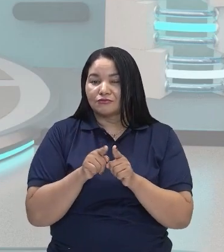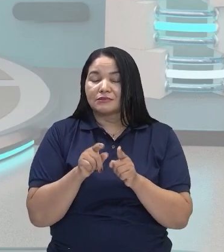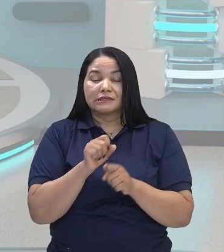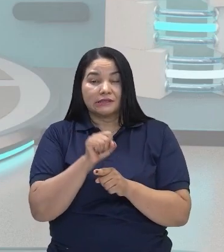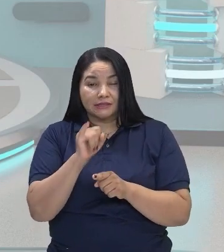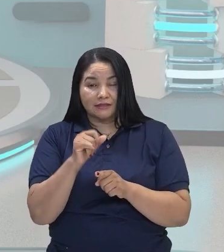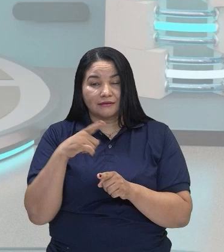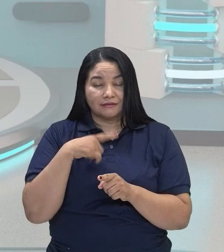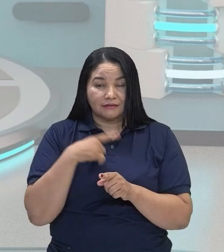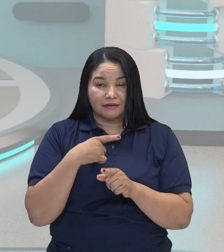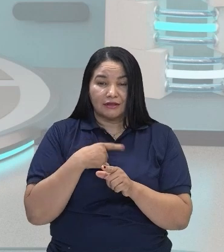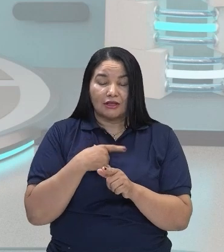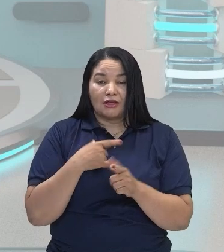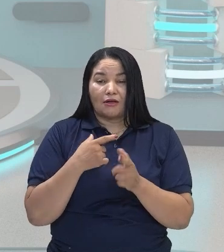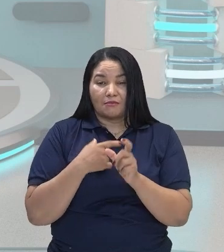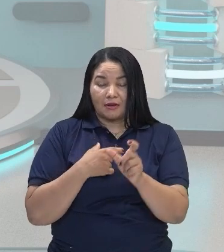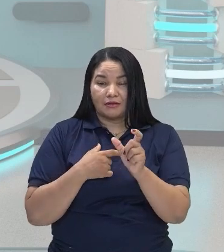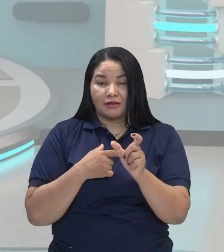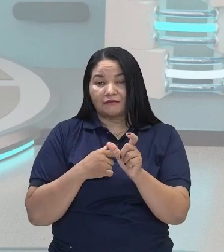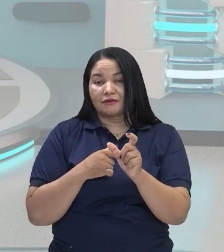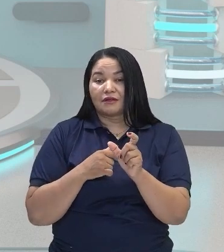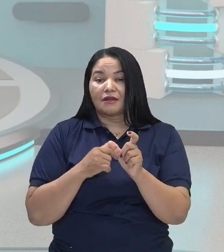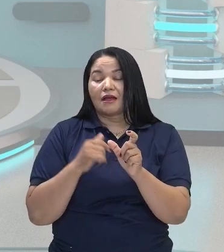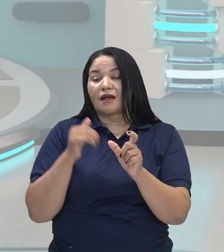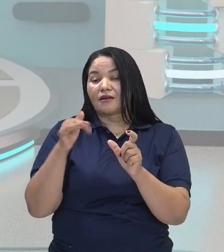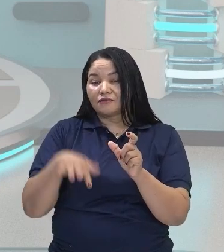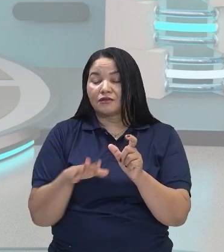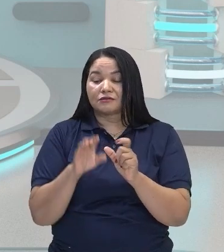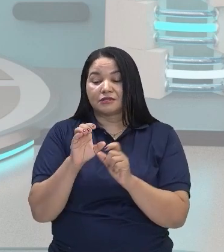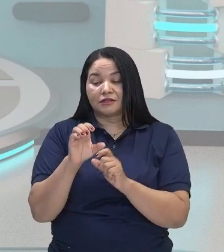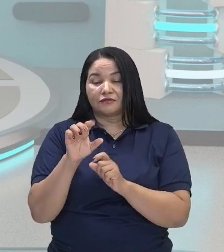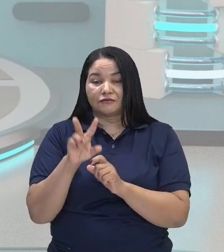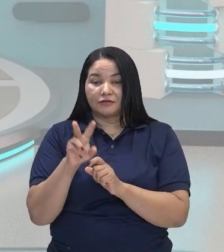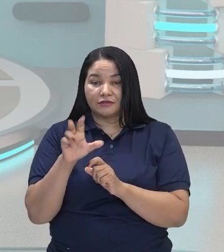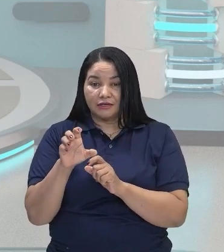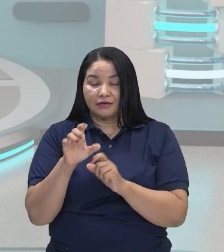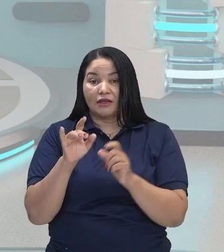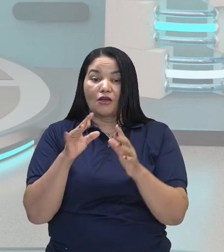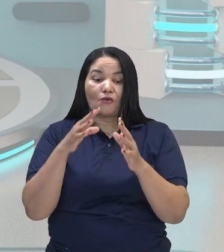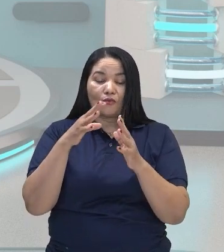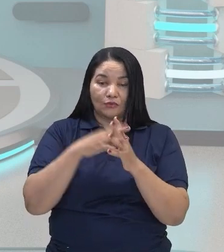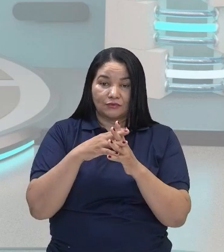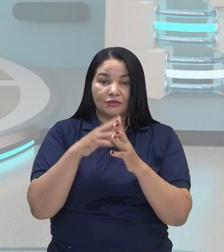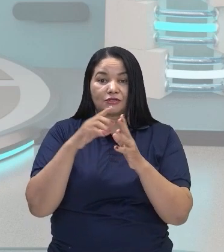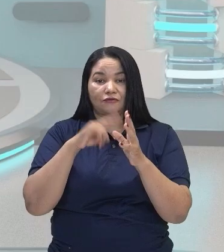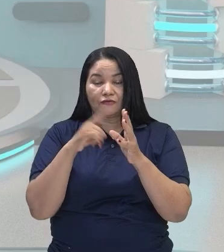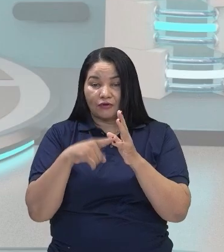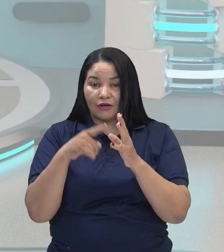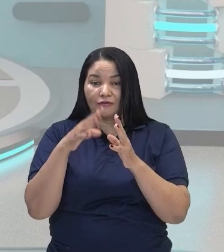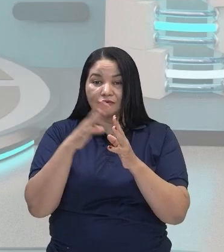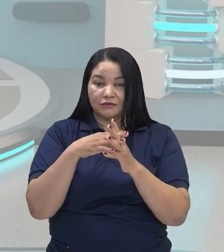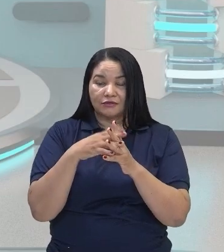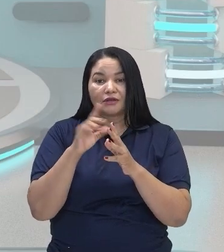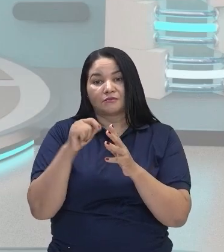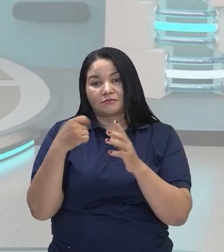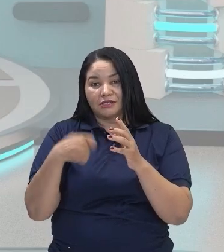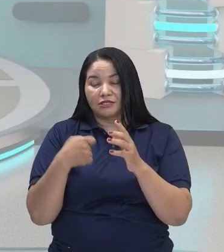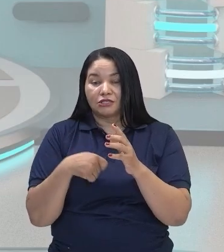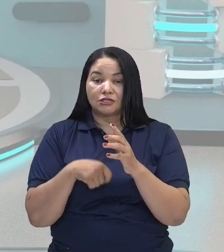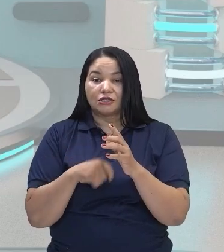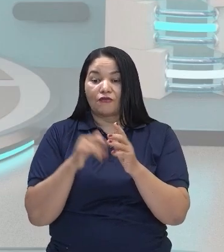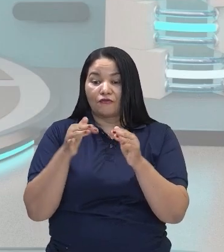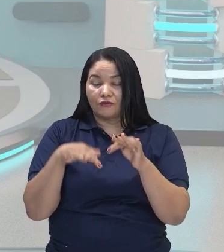tiver terminação em CVC, consoante, vogal, consoante, eu vou duplicar a última consoante antes